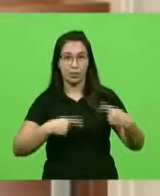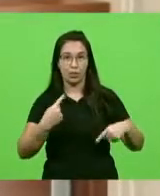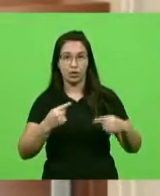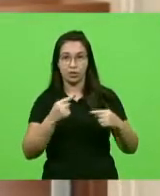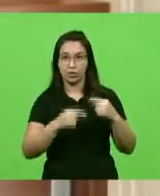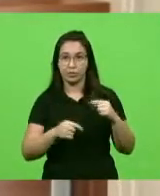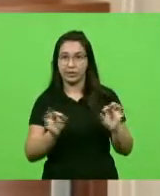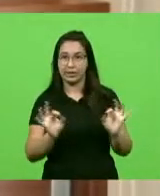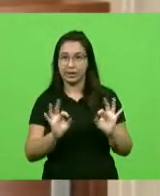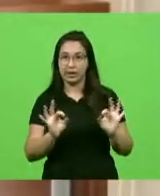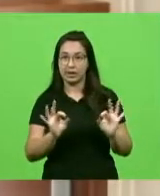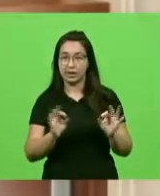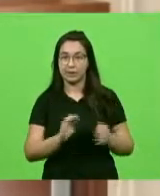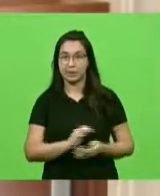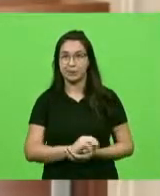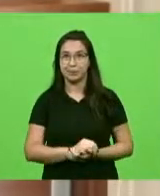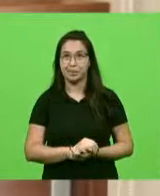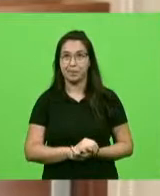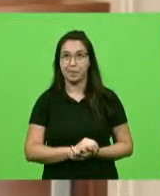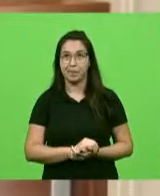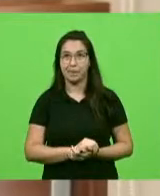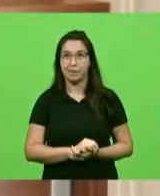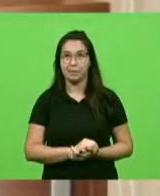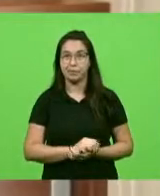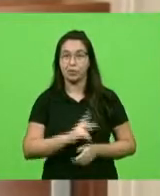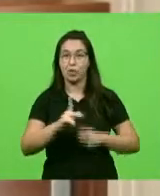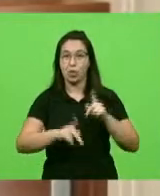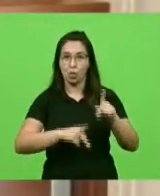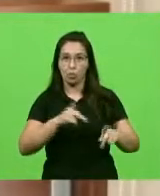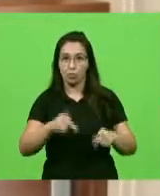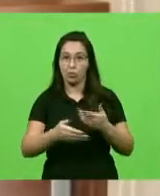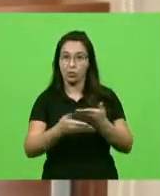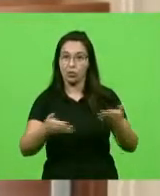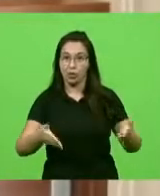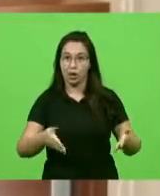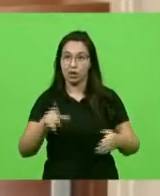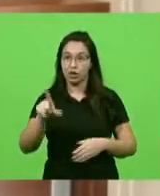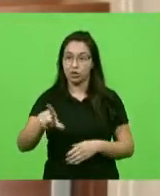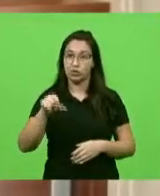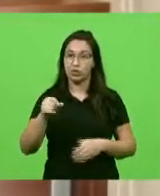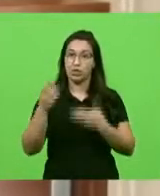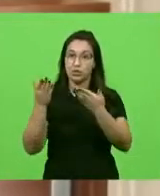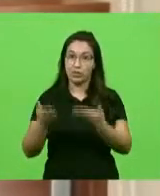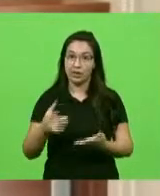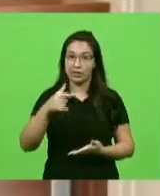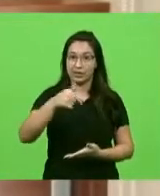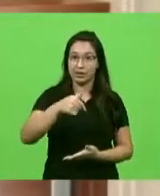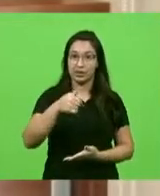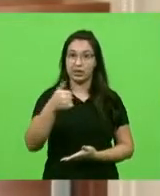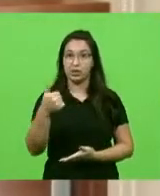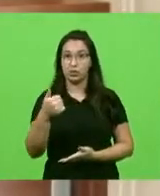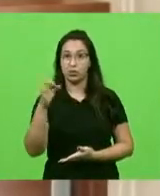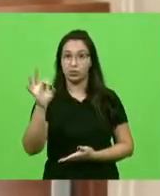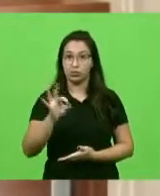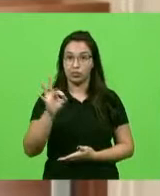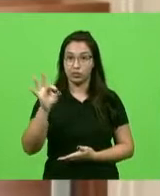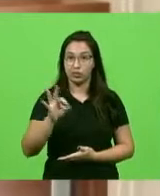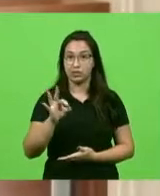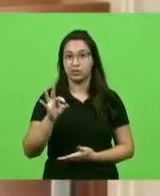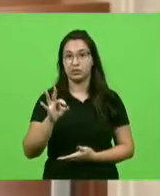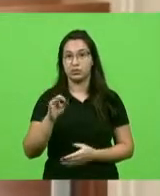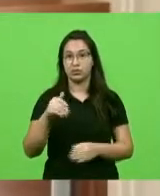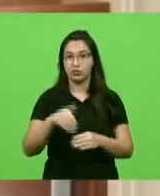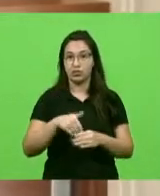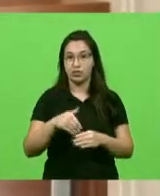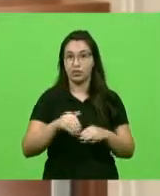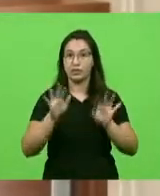catarinense. Um povo que lhe elegeu com 71% dos votos, mas que hoje lhe dá apenas 14%